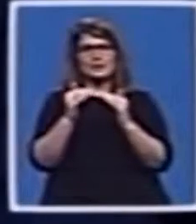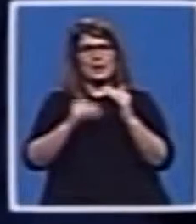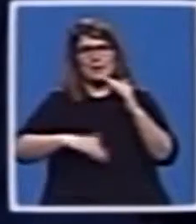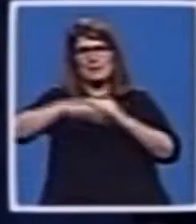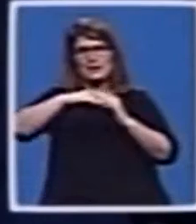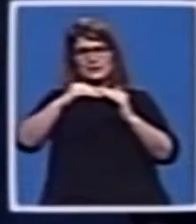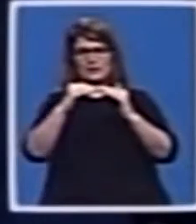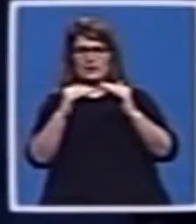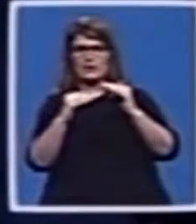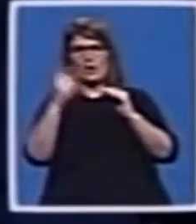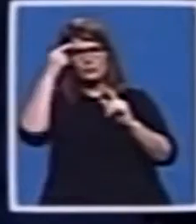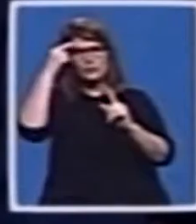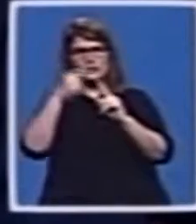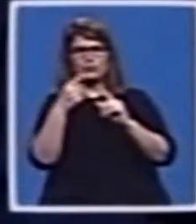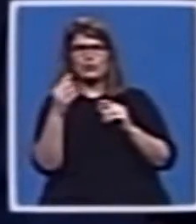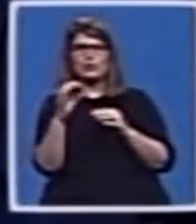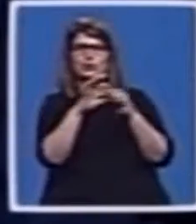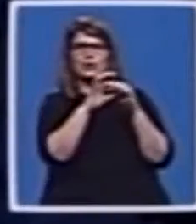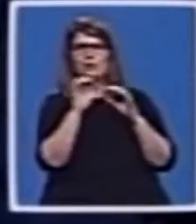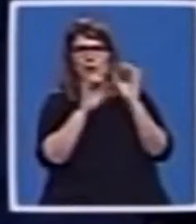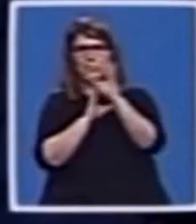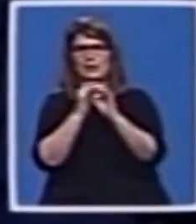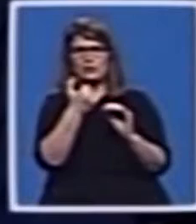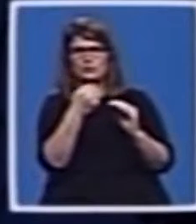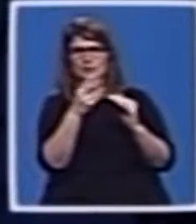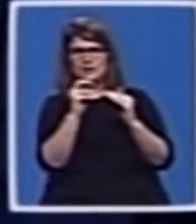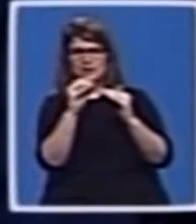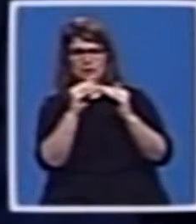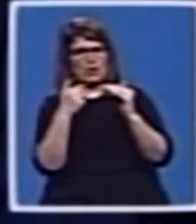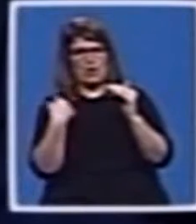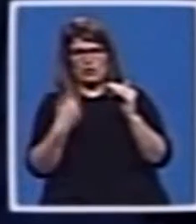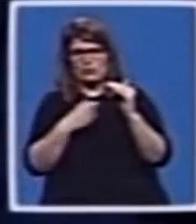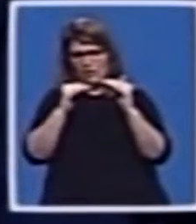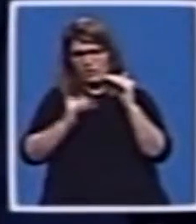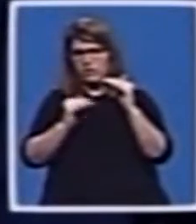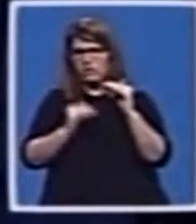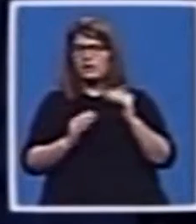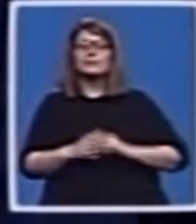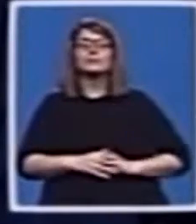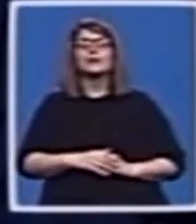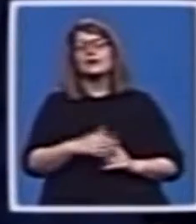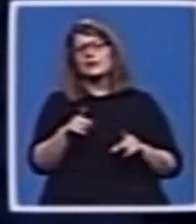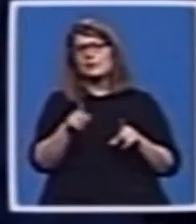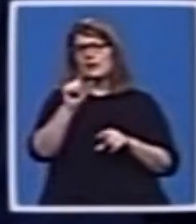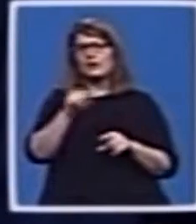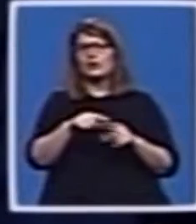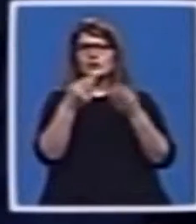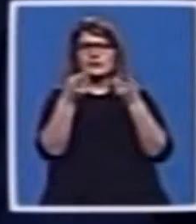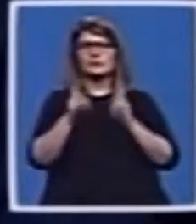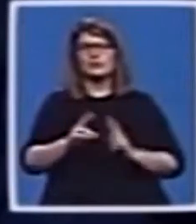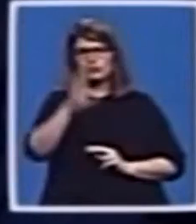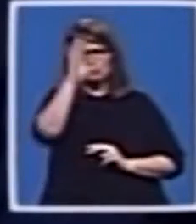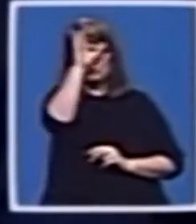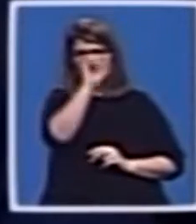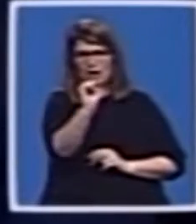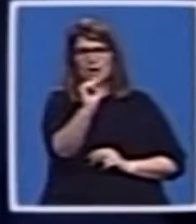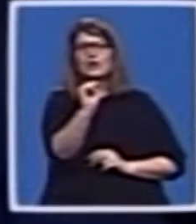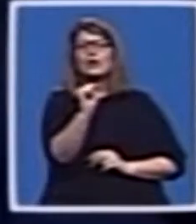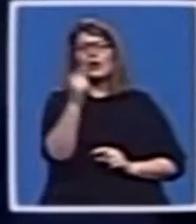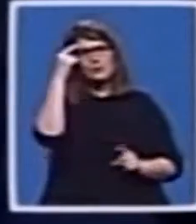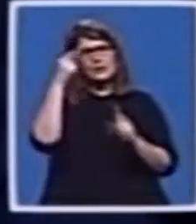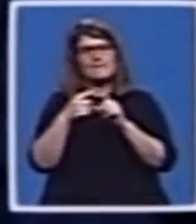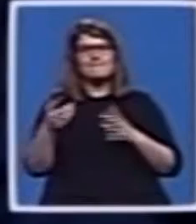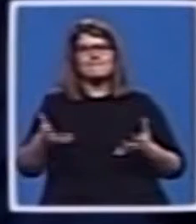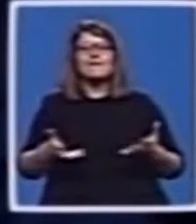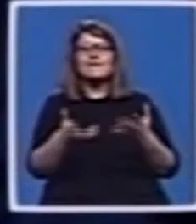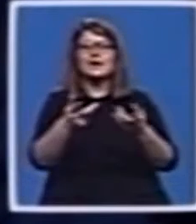objetivos na minha estréia em 2030 justamente com o status não somente deve continuar sendo que já tem sido um instrumento